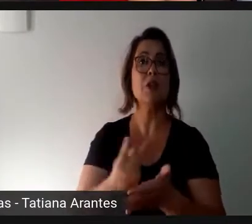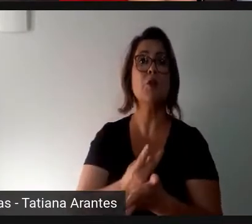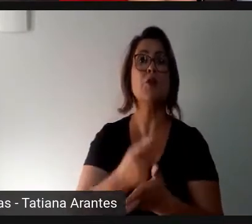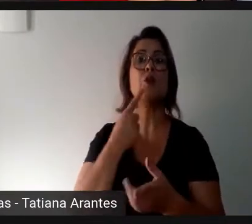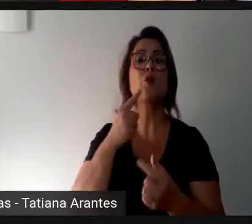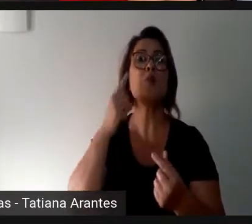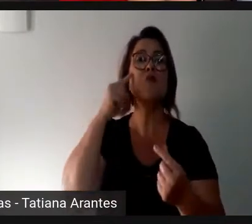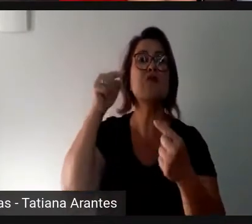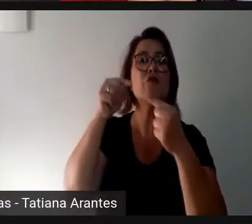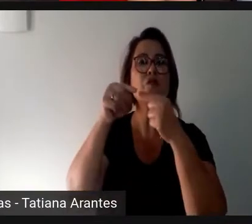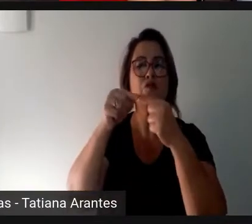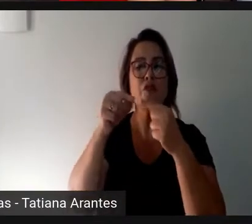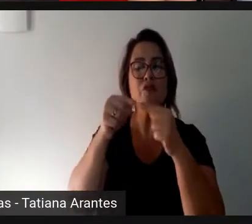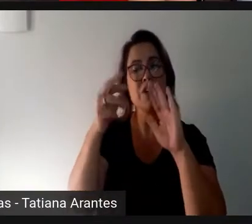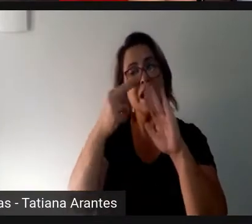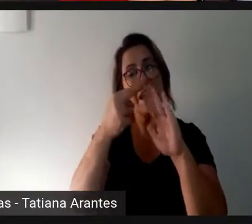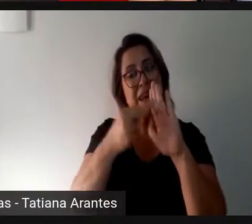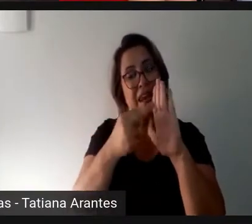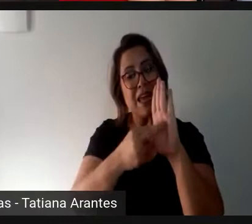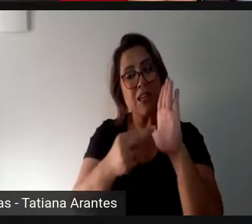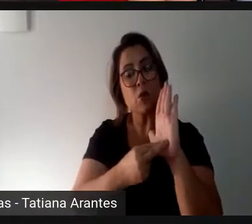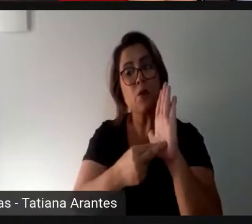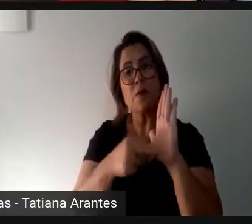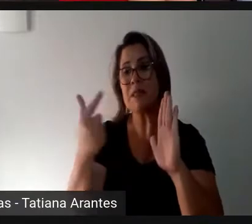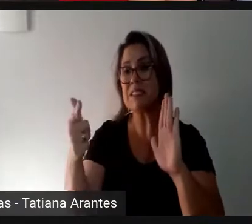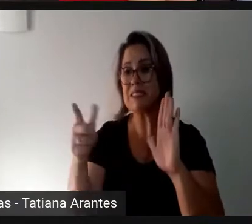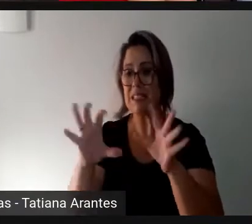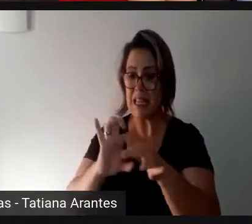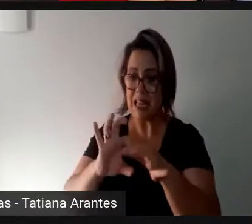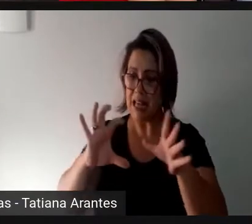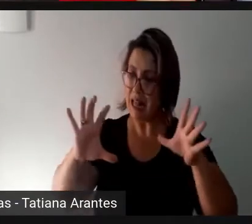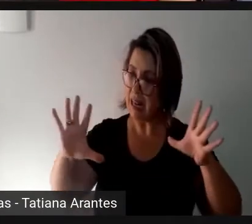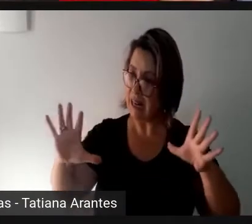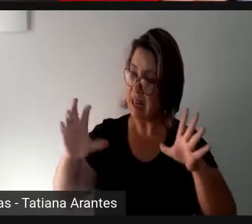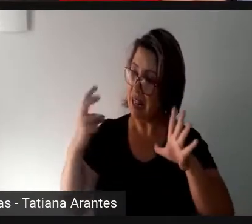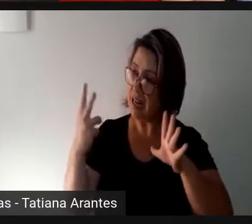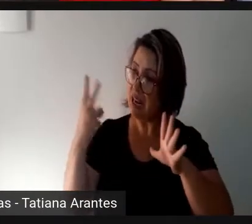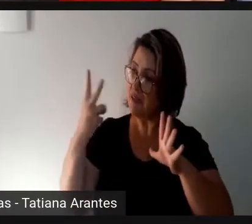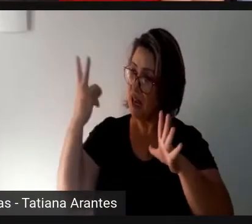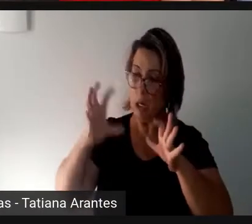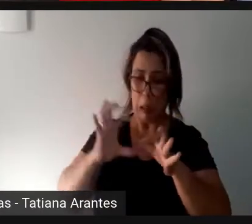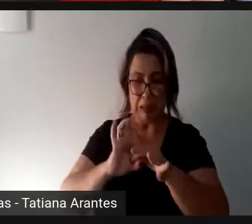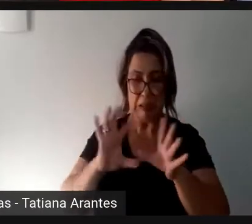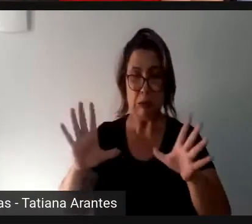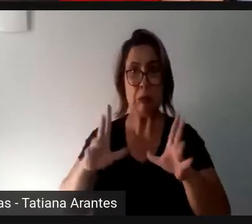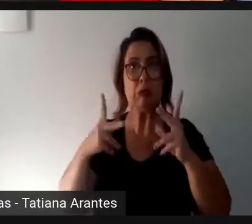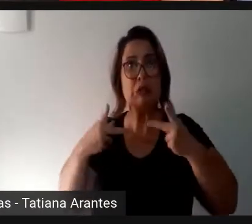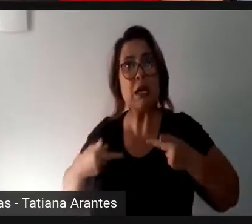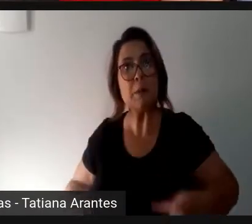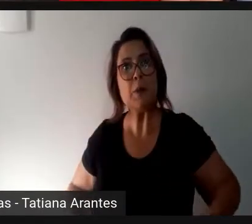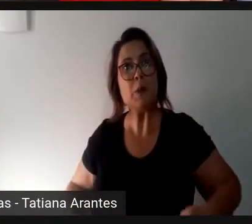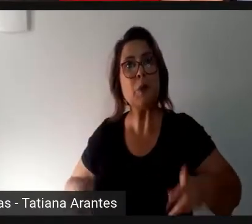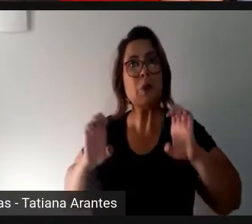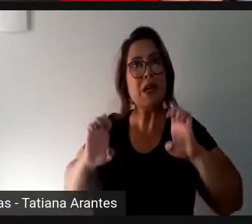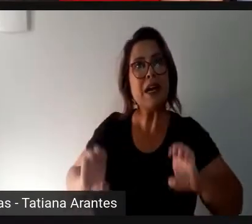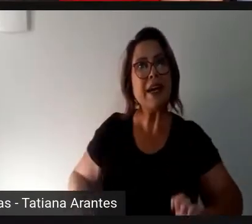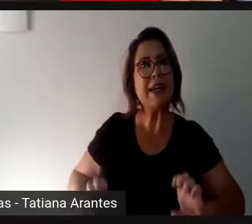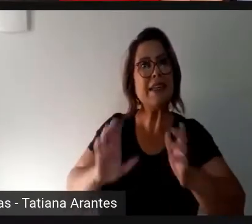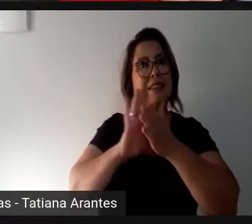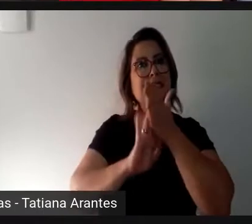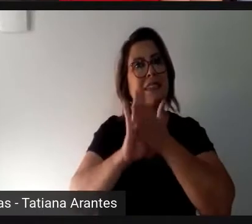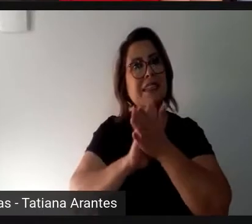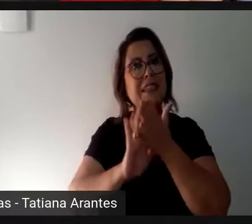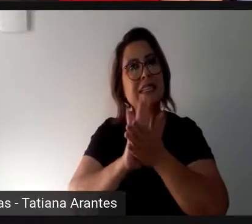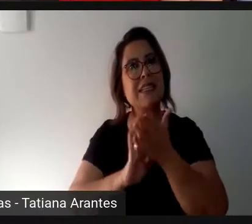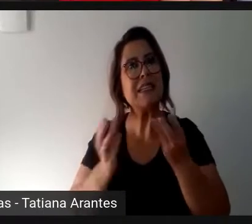normativo sem alinhamento de valores. E é aí que o sistema de compliance ele toca e se confunde com um programa de integridade. Quero